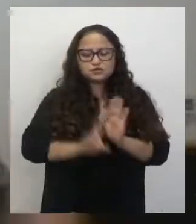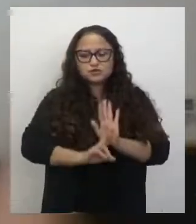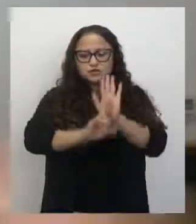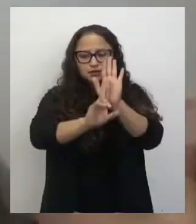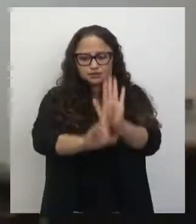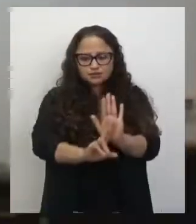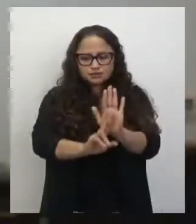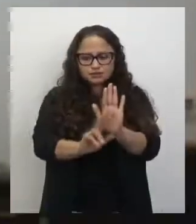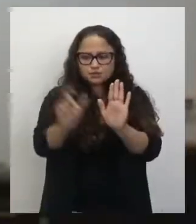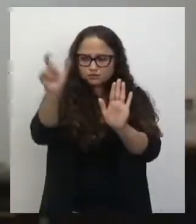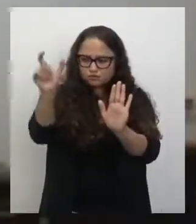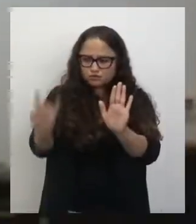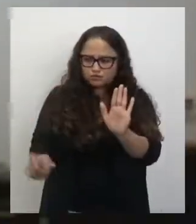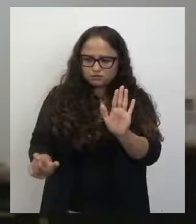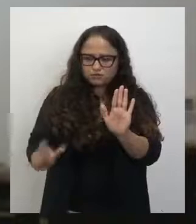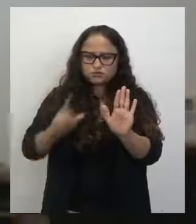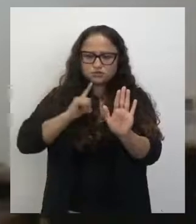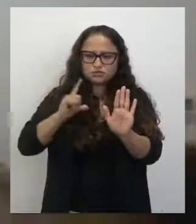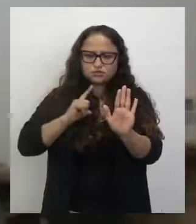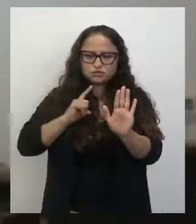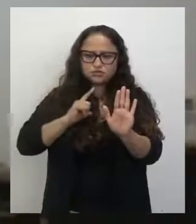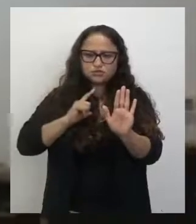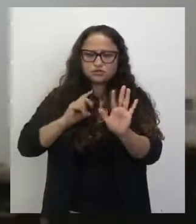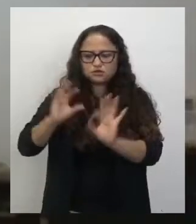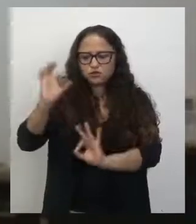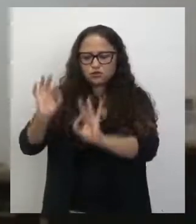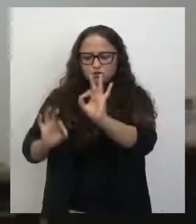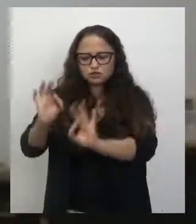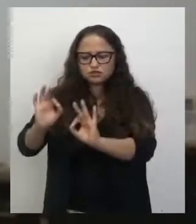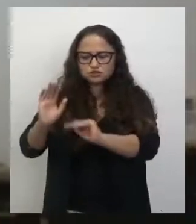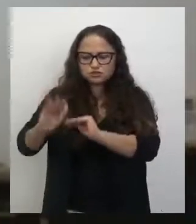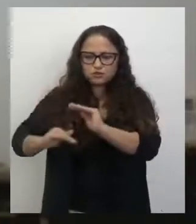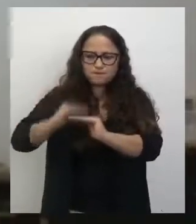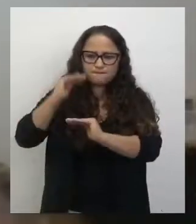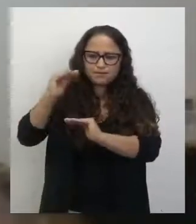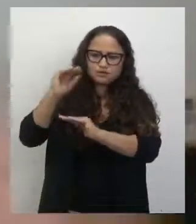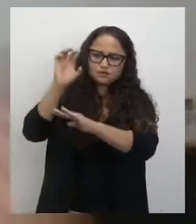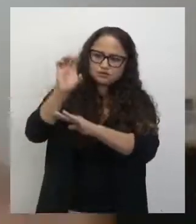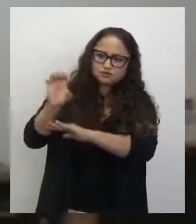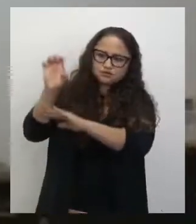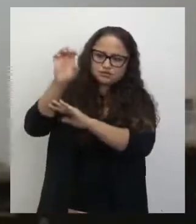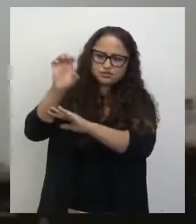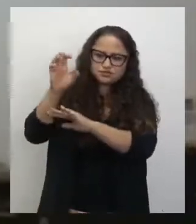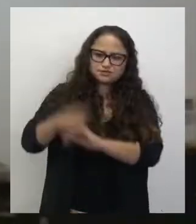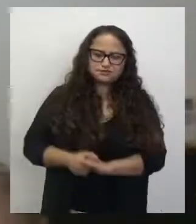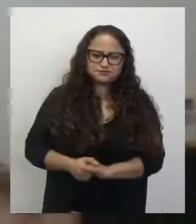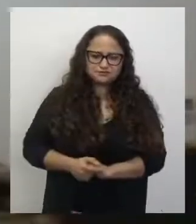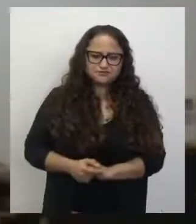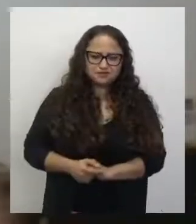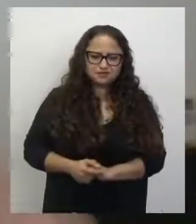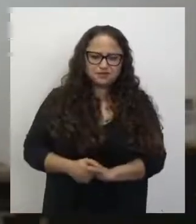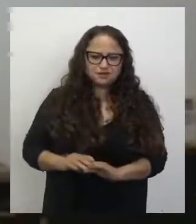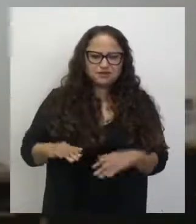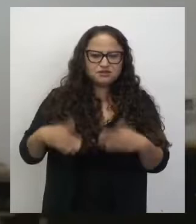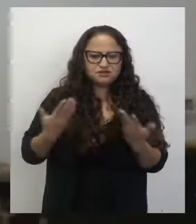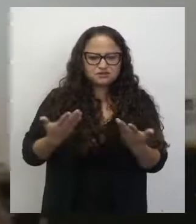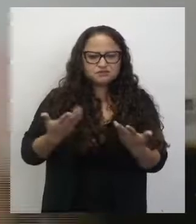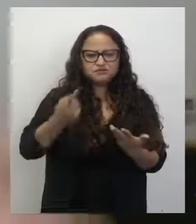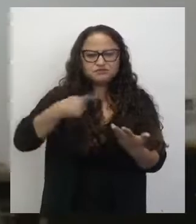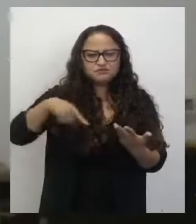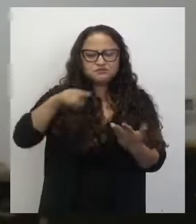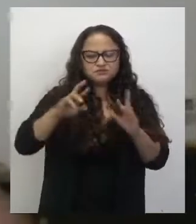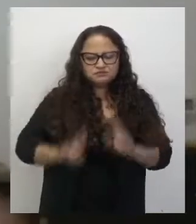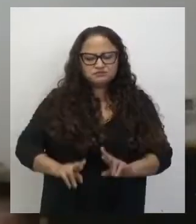por alguém dentro dessa organização maior, que seria o Estado. Tá? Então, eu vejo dessa forma. Então, quando a gente fala em questão